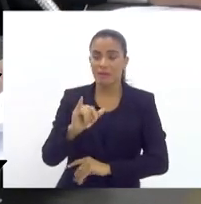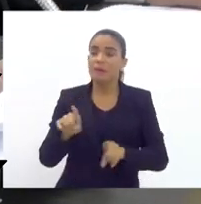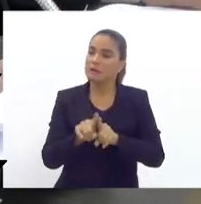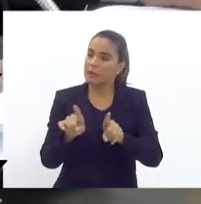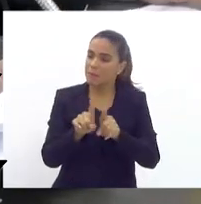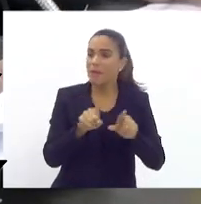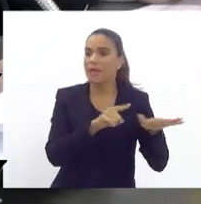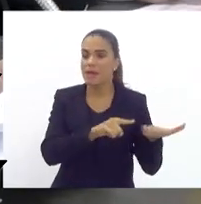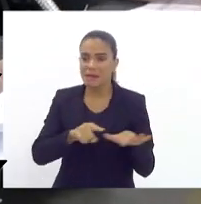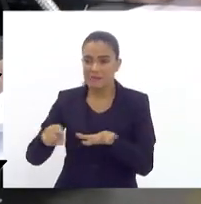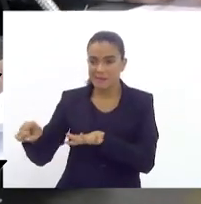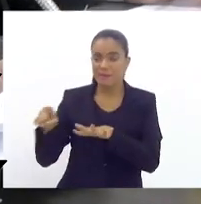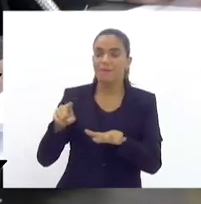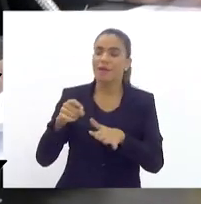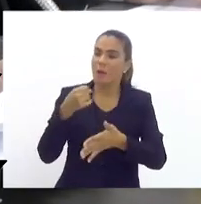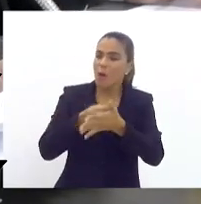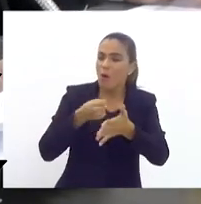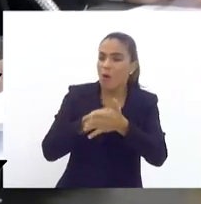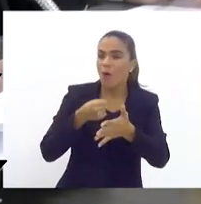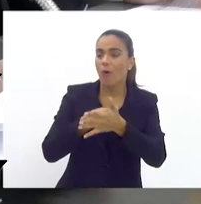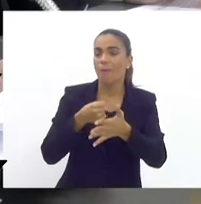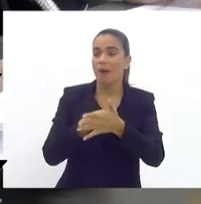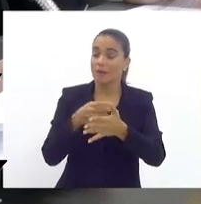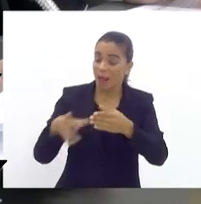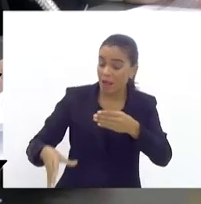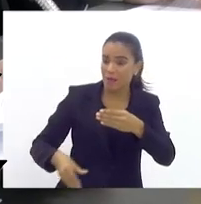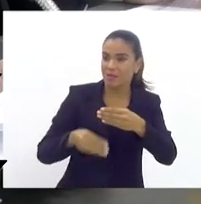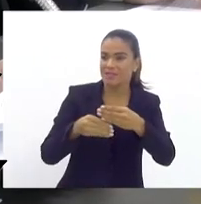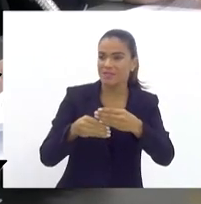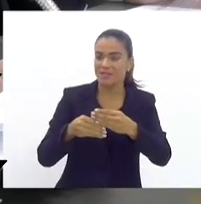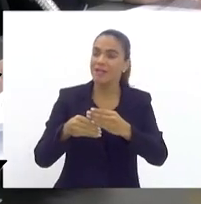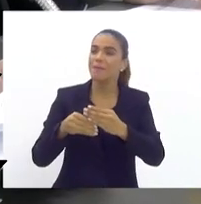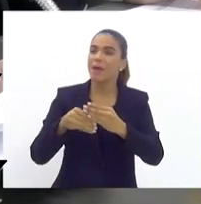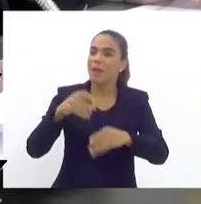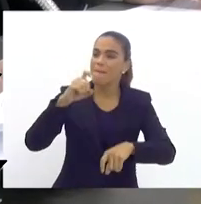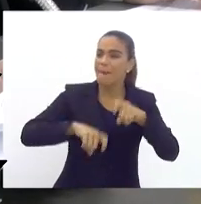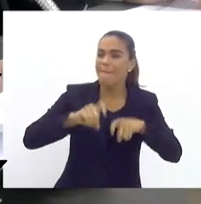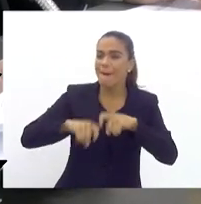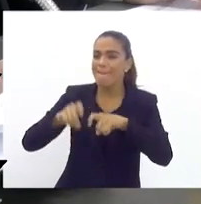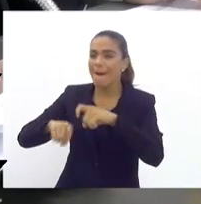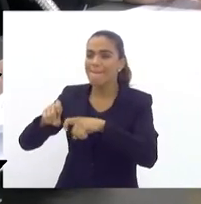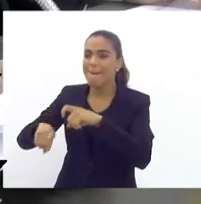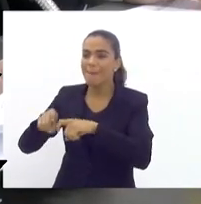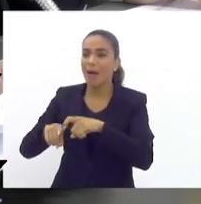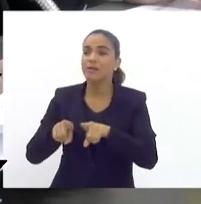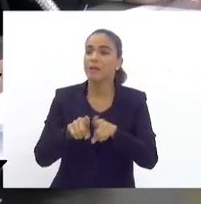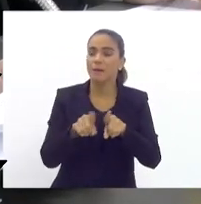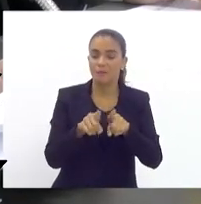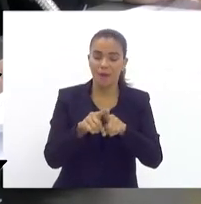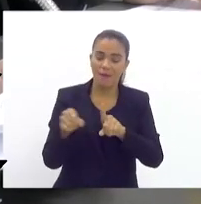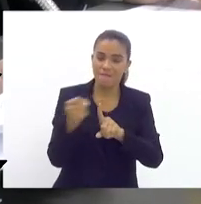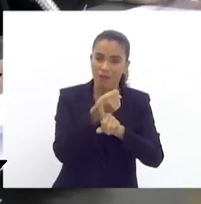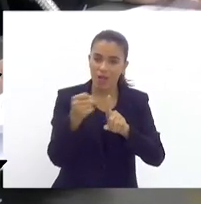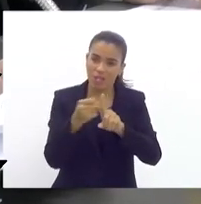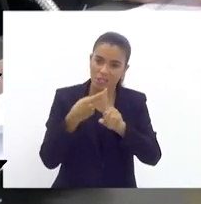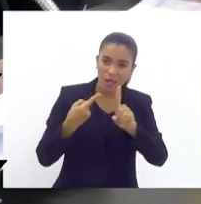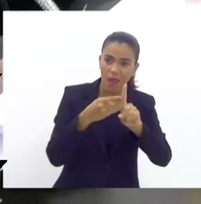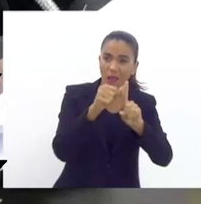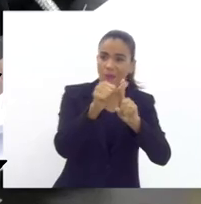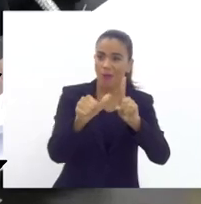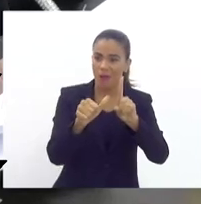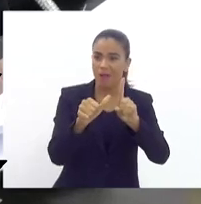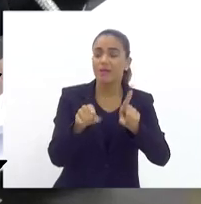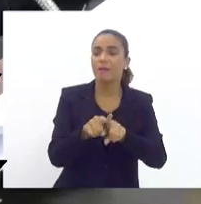a semana para o combate, aí ela acrescenta o abuso sexual e a violência, e aí fala da violência contra a mulher. Da mulher,